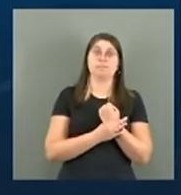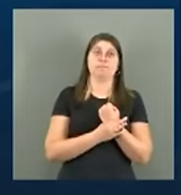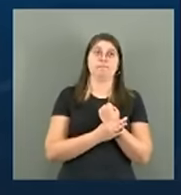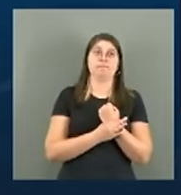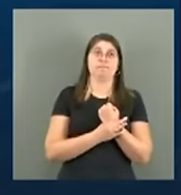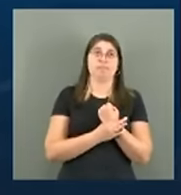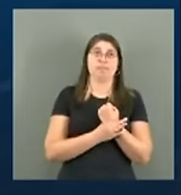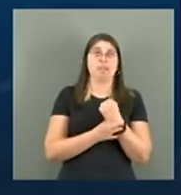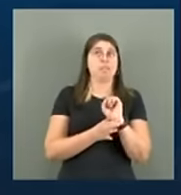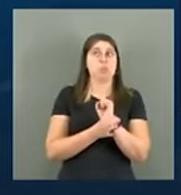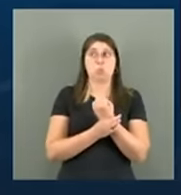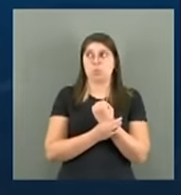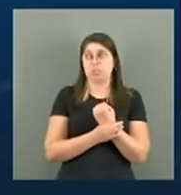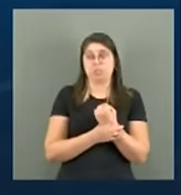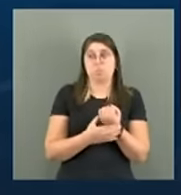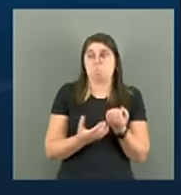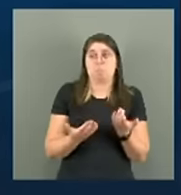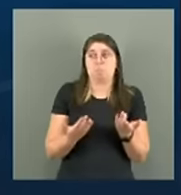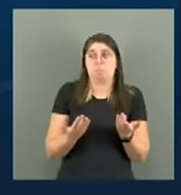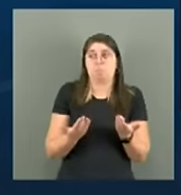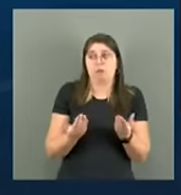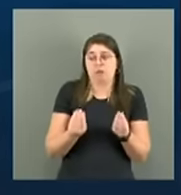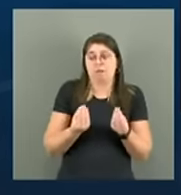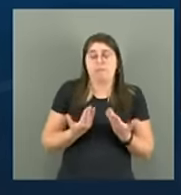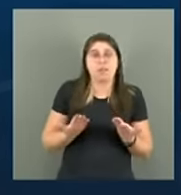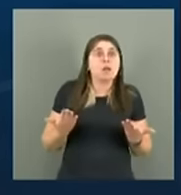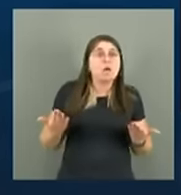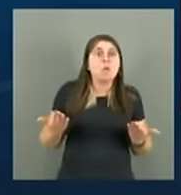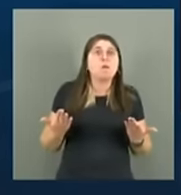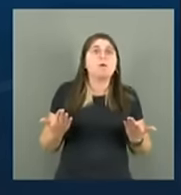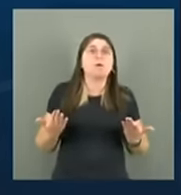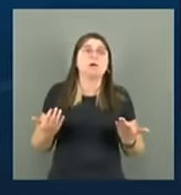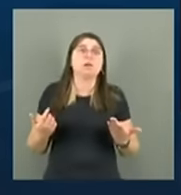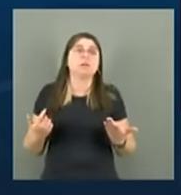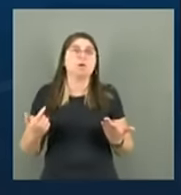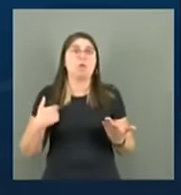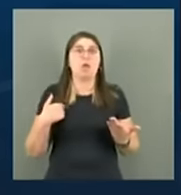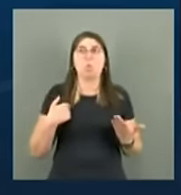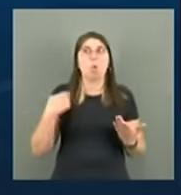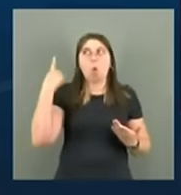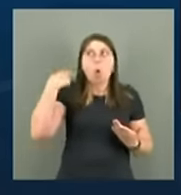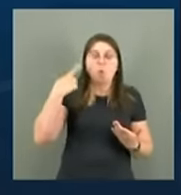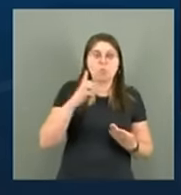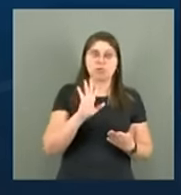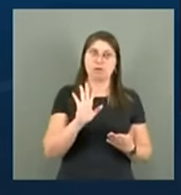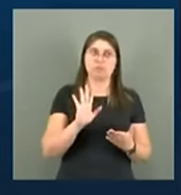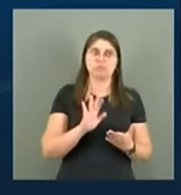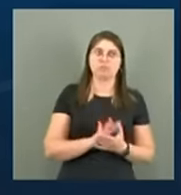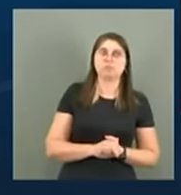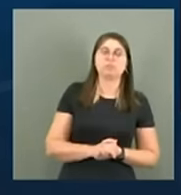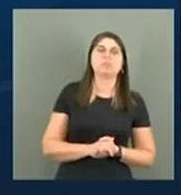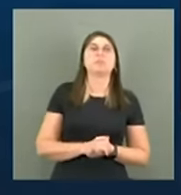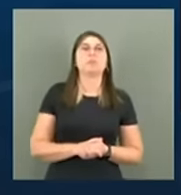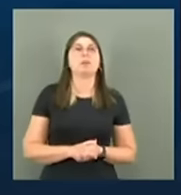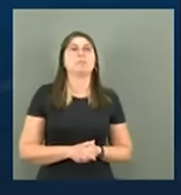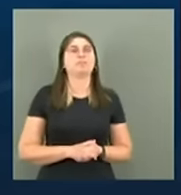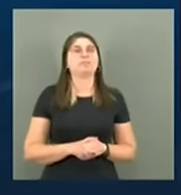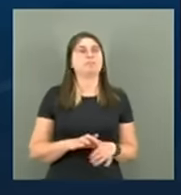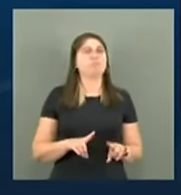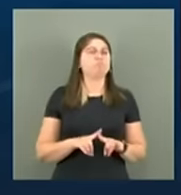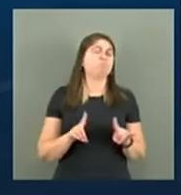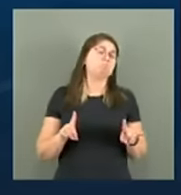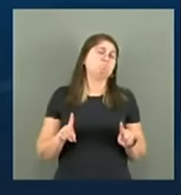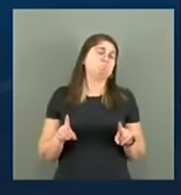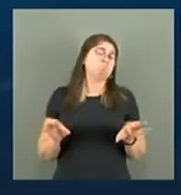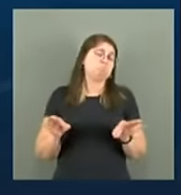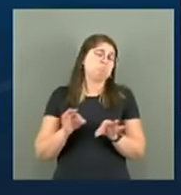oferecida por ninguém. Então também não tô a esse ponto, não tô nesse ponto de loucura. Mas é isso. Eu